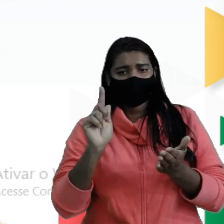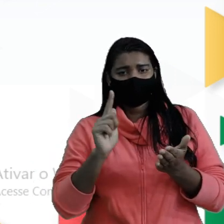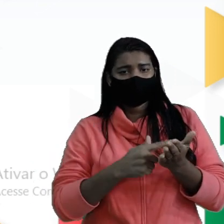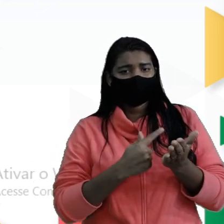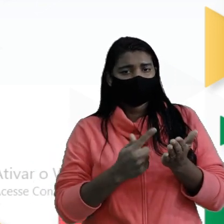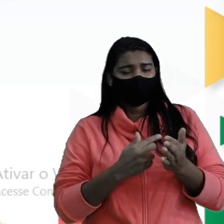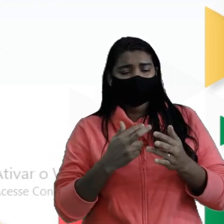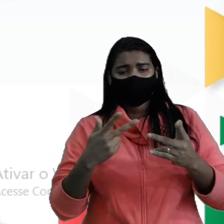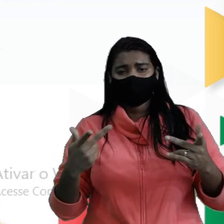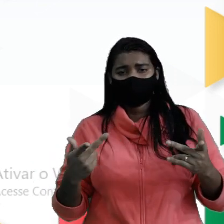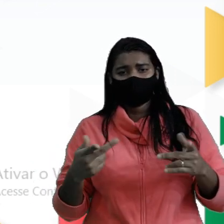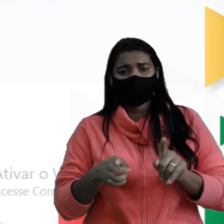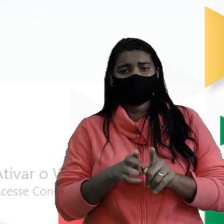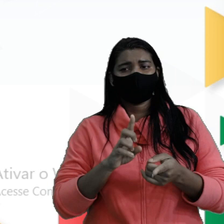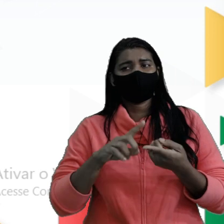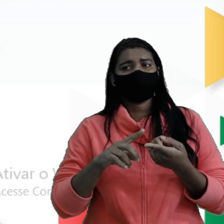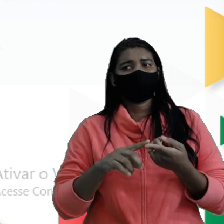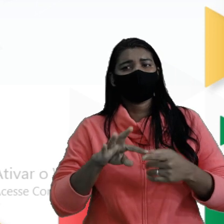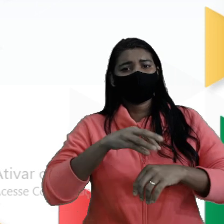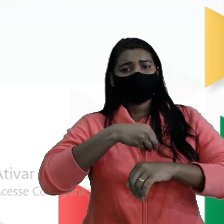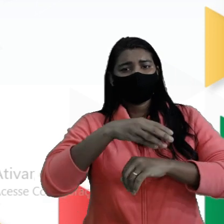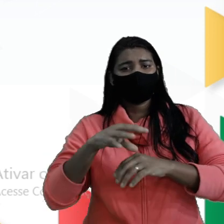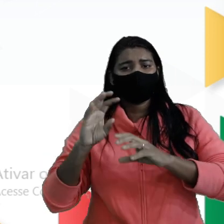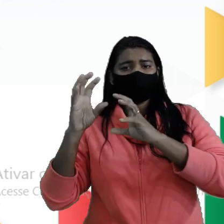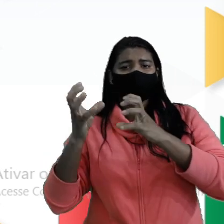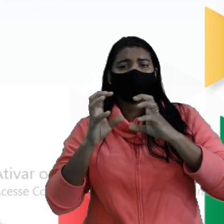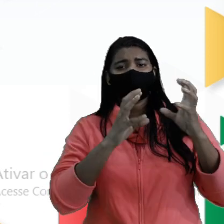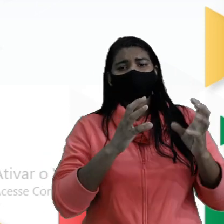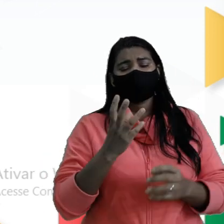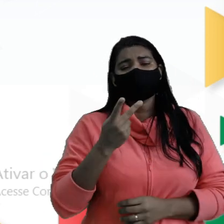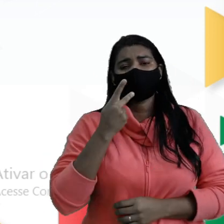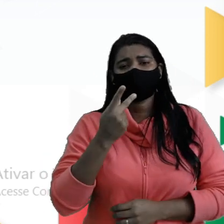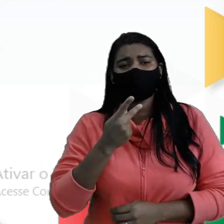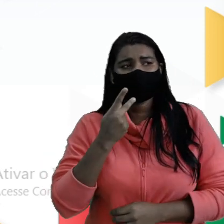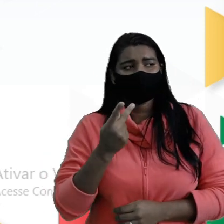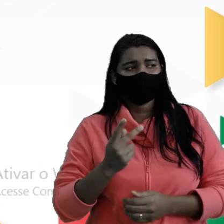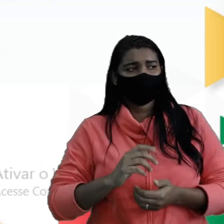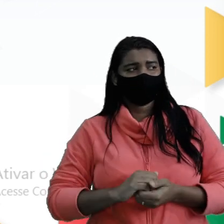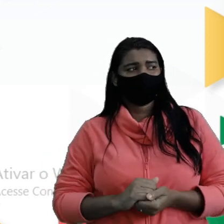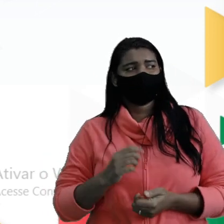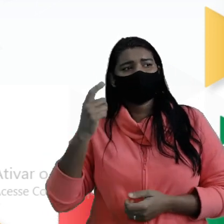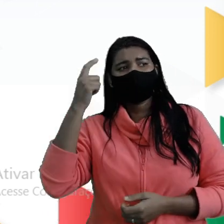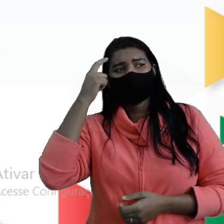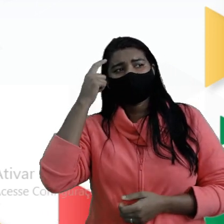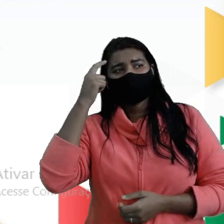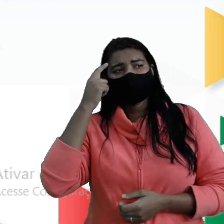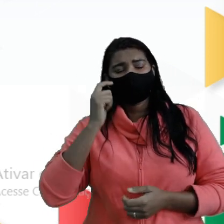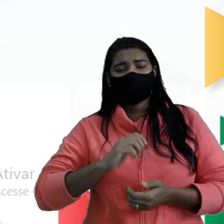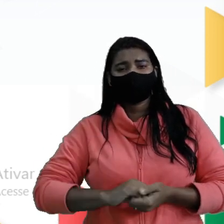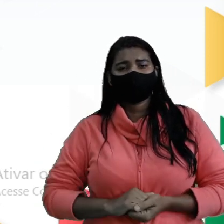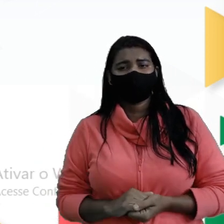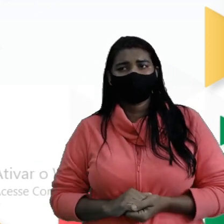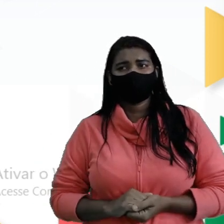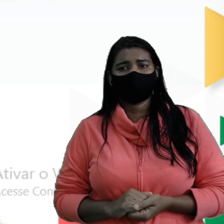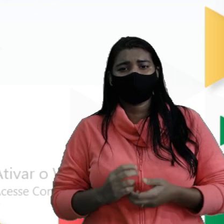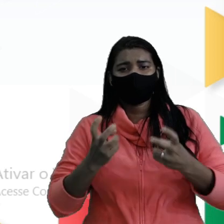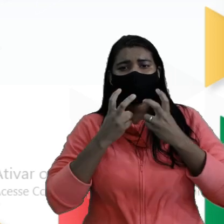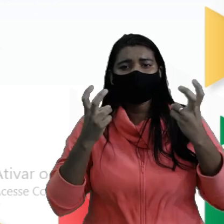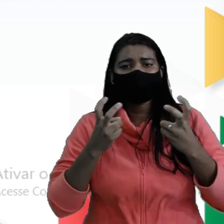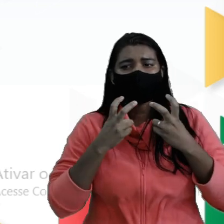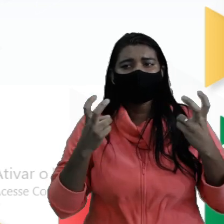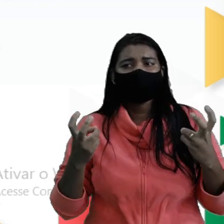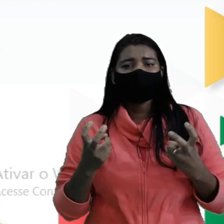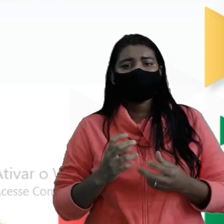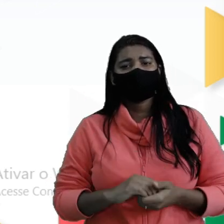ideia. Veja só, cada balão desse, a fala do pensamento, do grito,